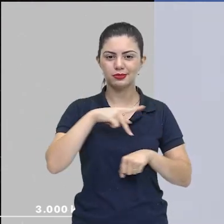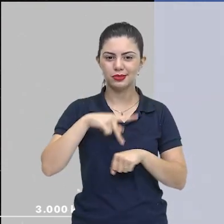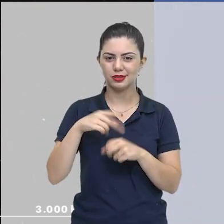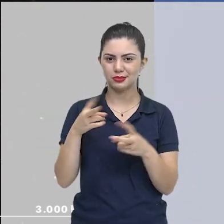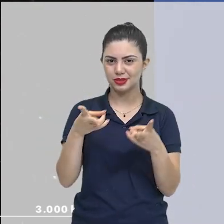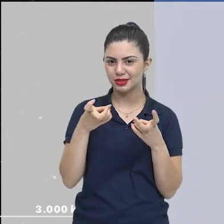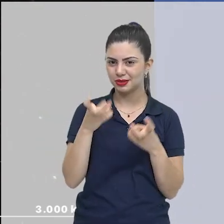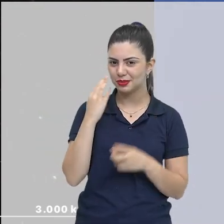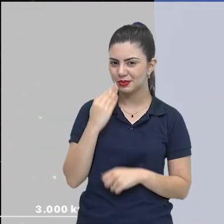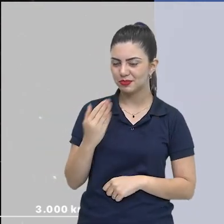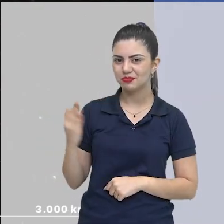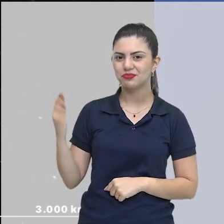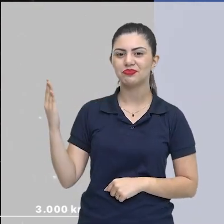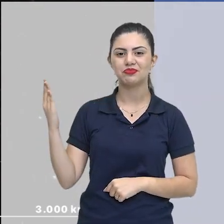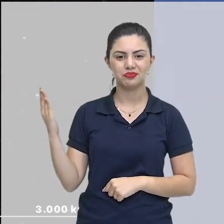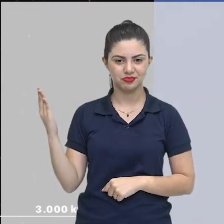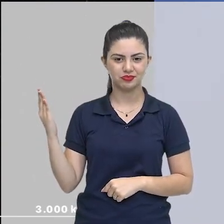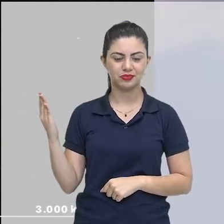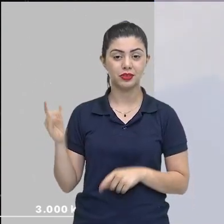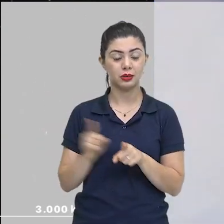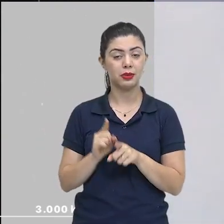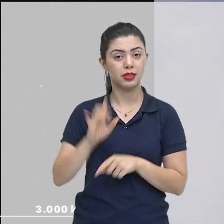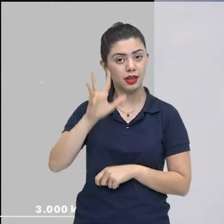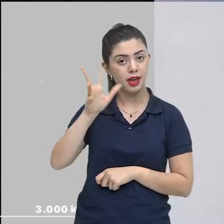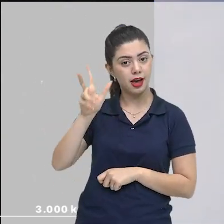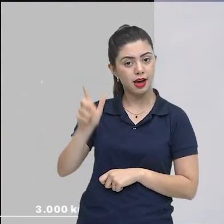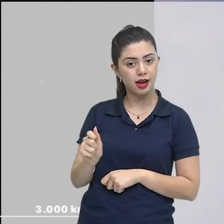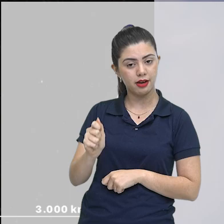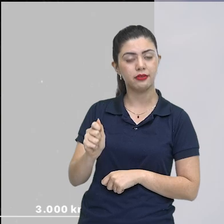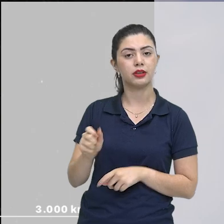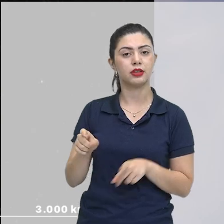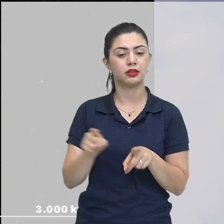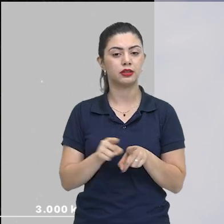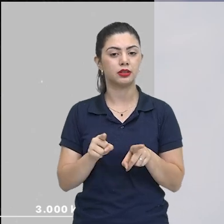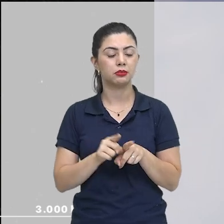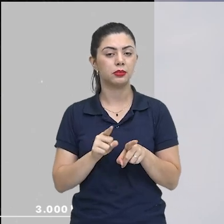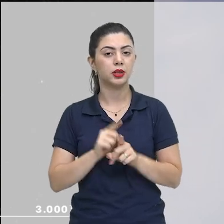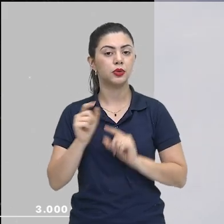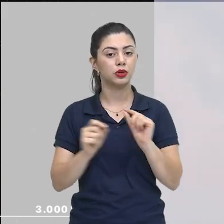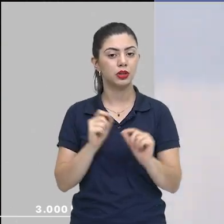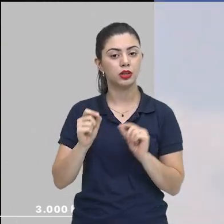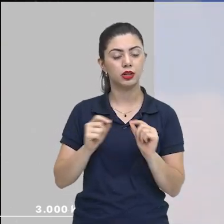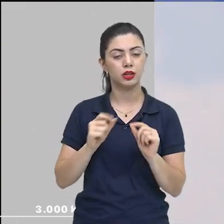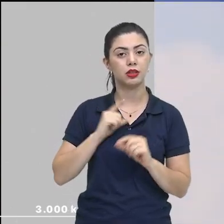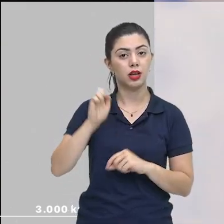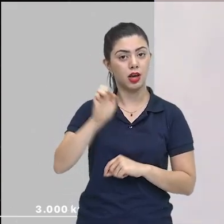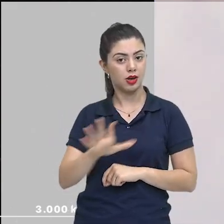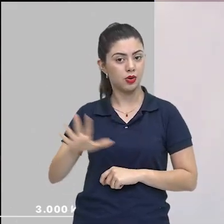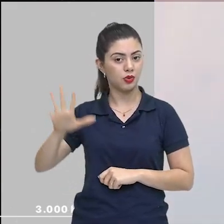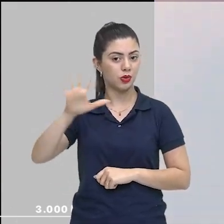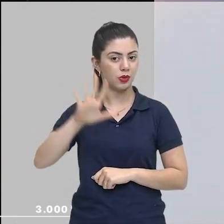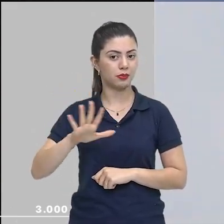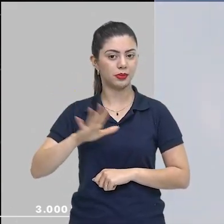certo? Aqui nós temos o continente africano, mais acima nós temos o continente europeu.